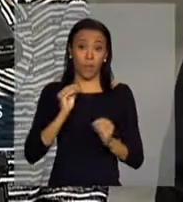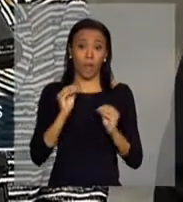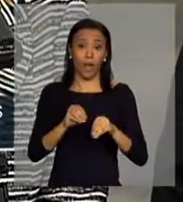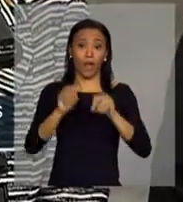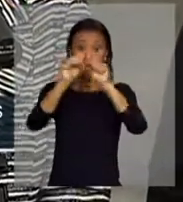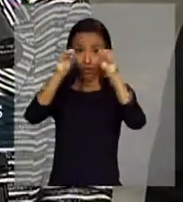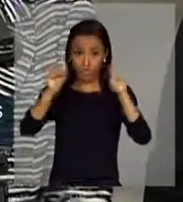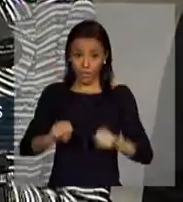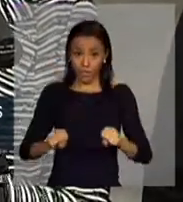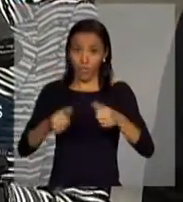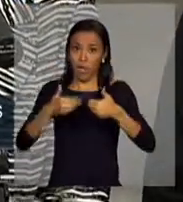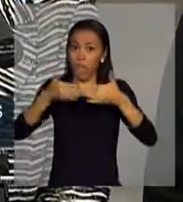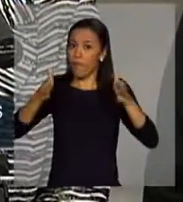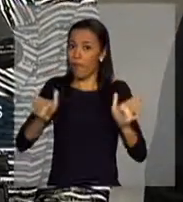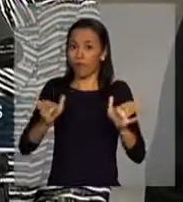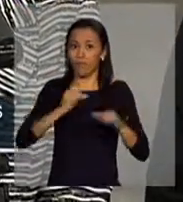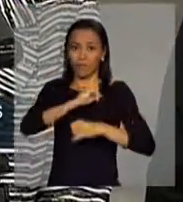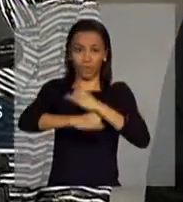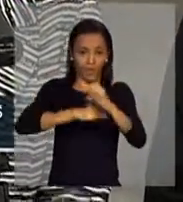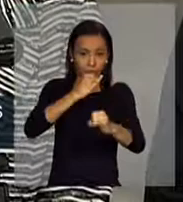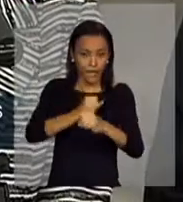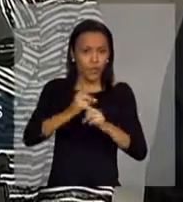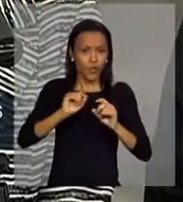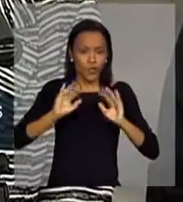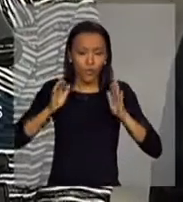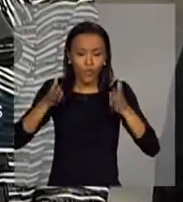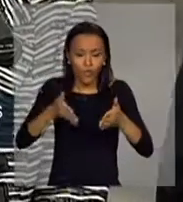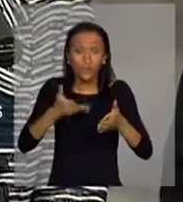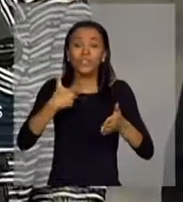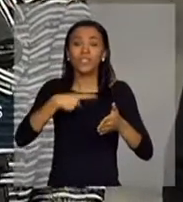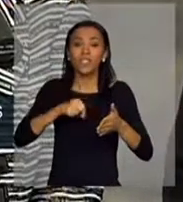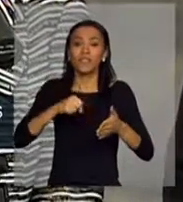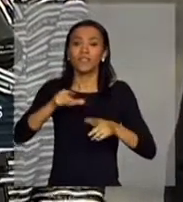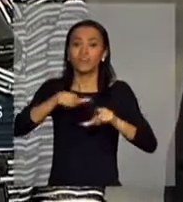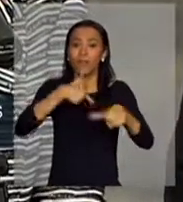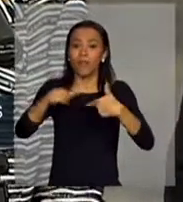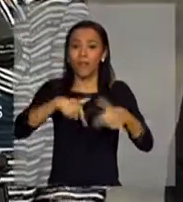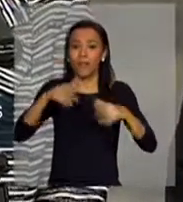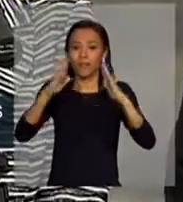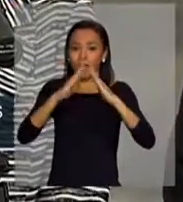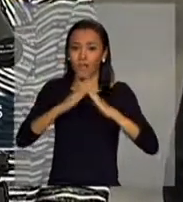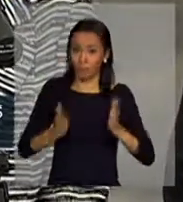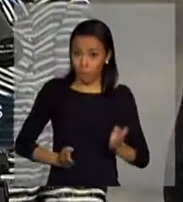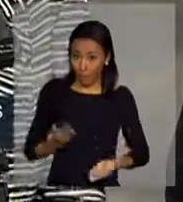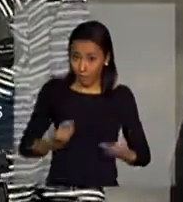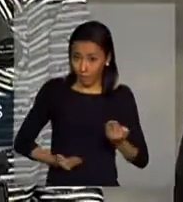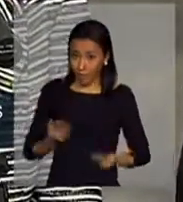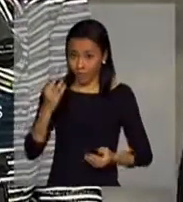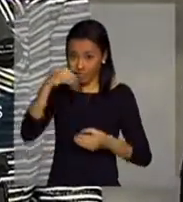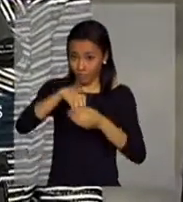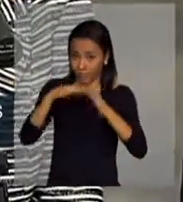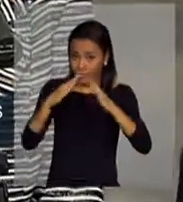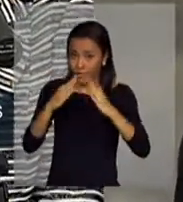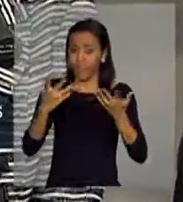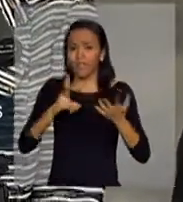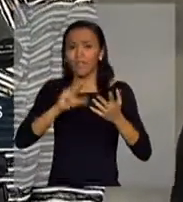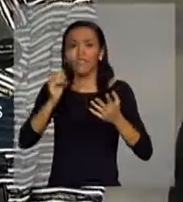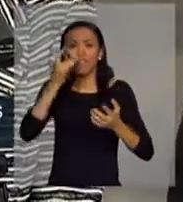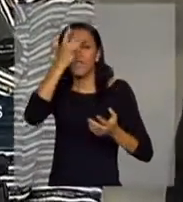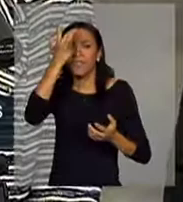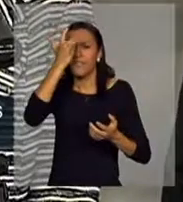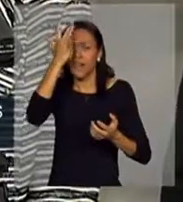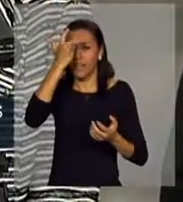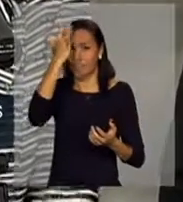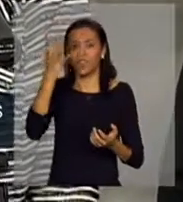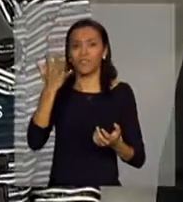o E-Social, com foco no trabalho doméstico, empregador e trabalhador doméstico, que será um